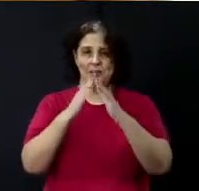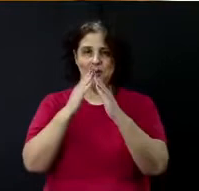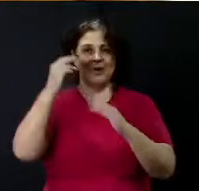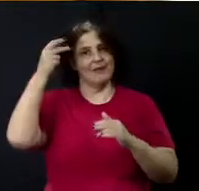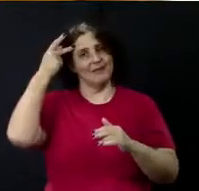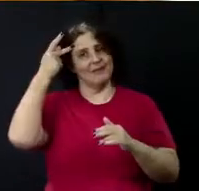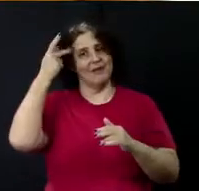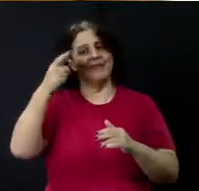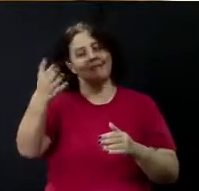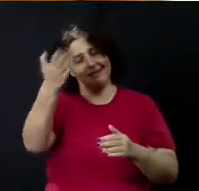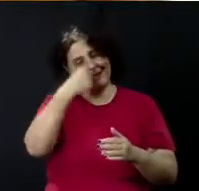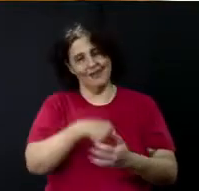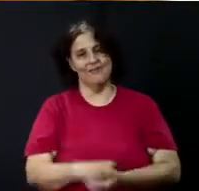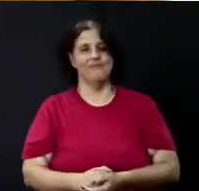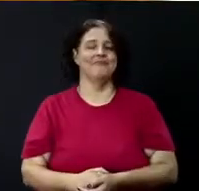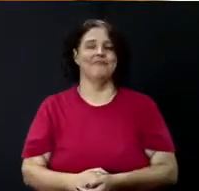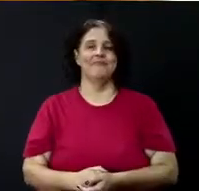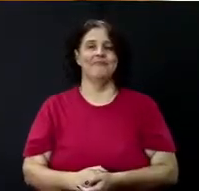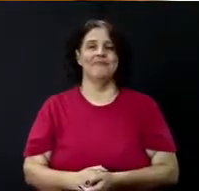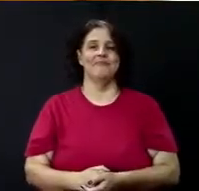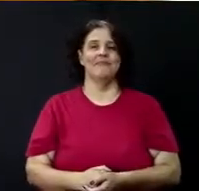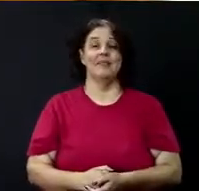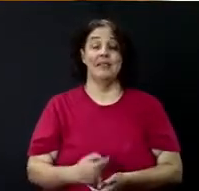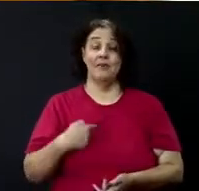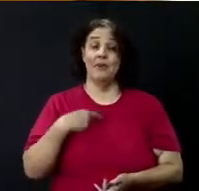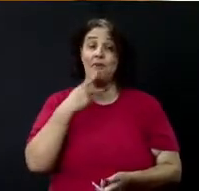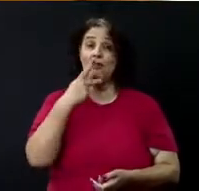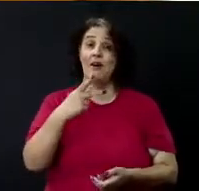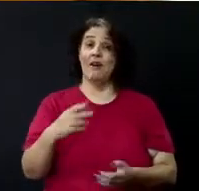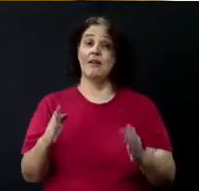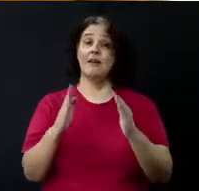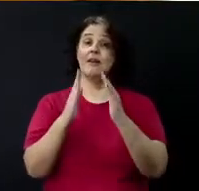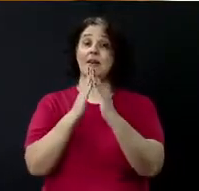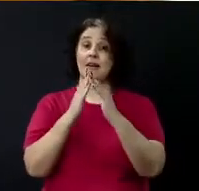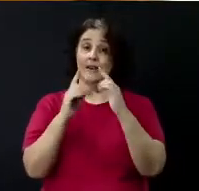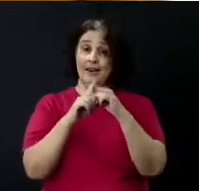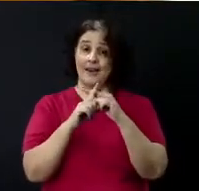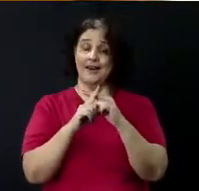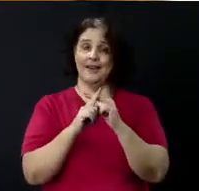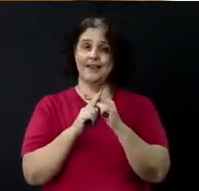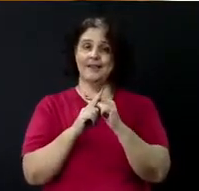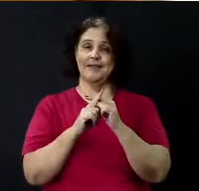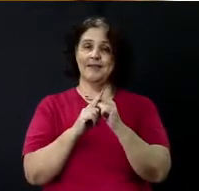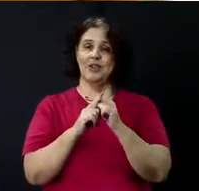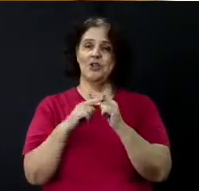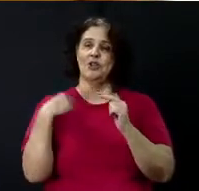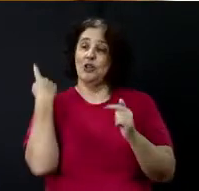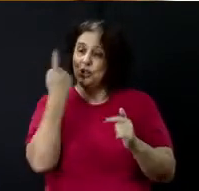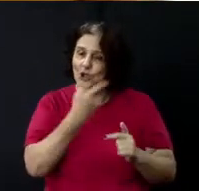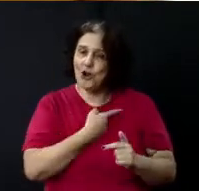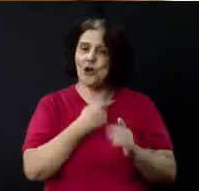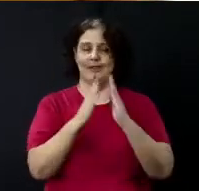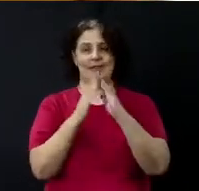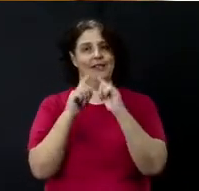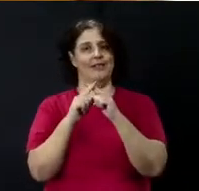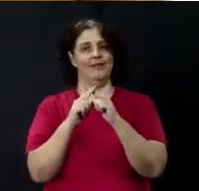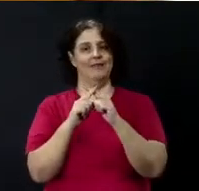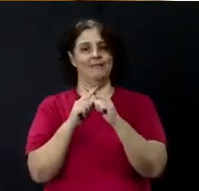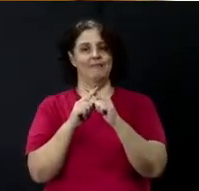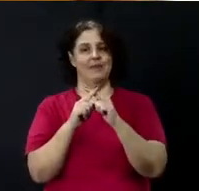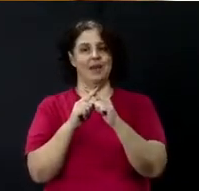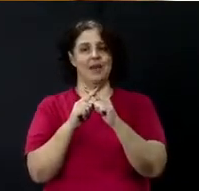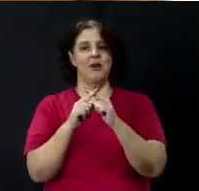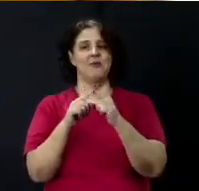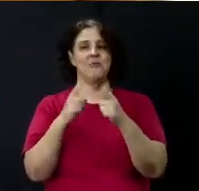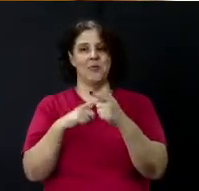a nossa igreja, a Igreja da Lapa de nossa igreja, pedindo licença aos queridos irmãos que estão aqui há décadas, porque